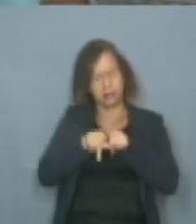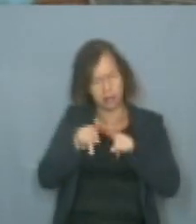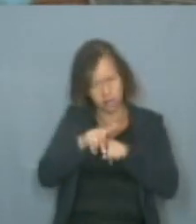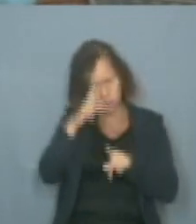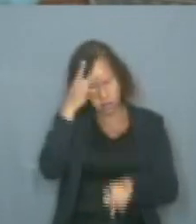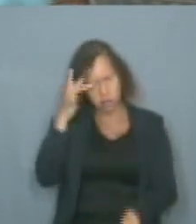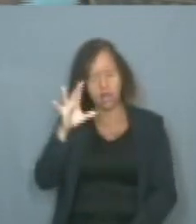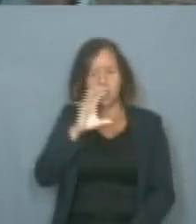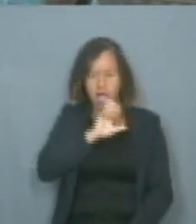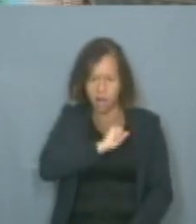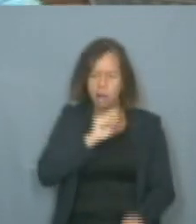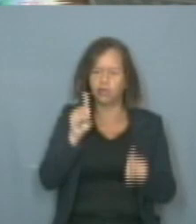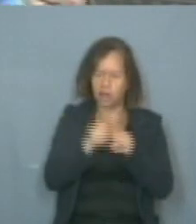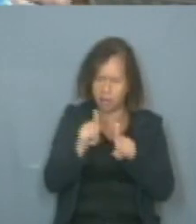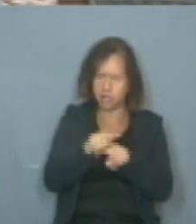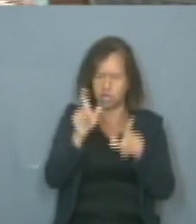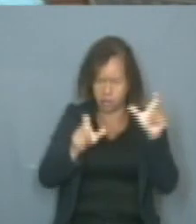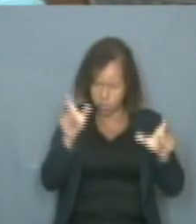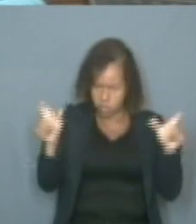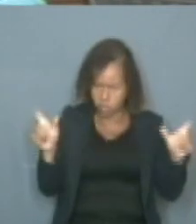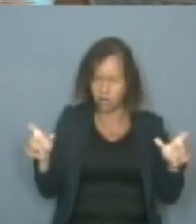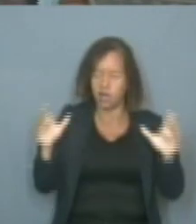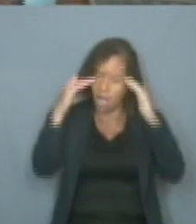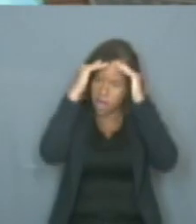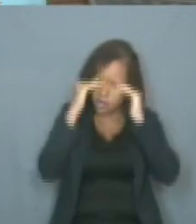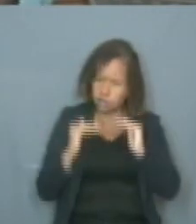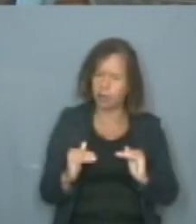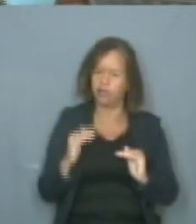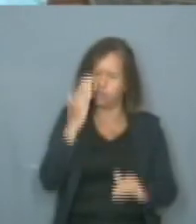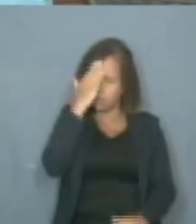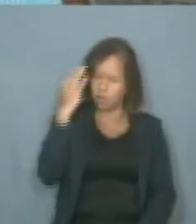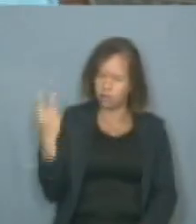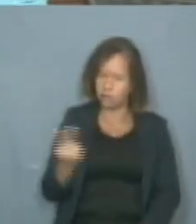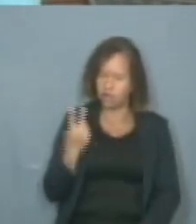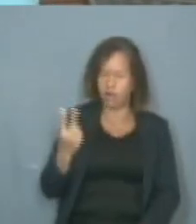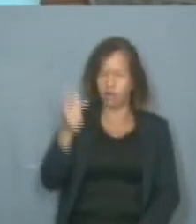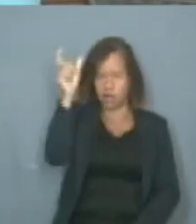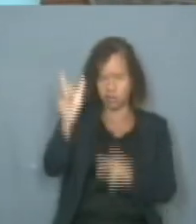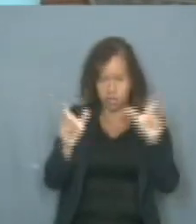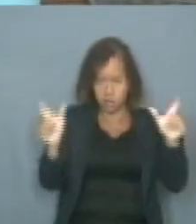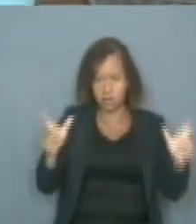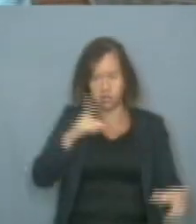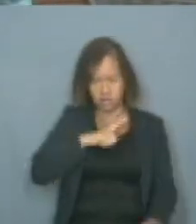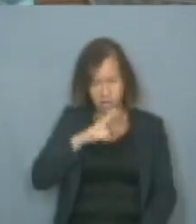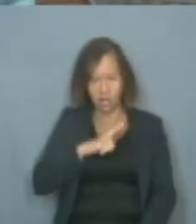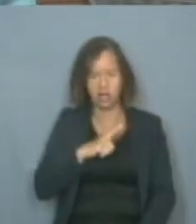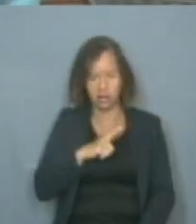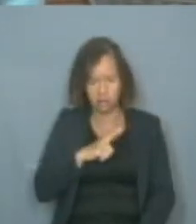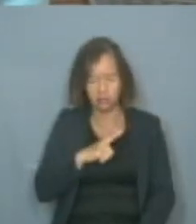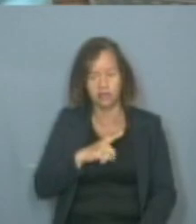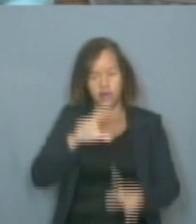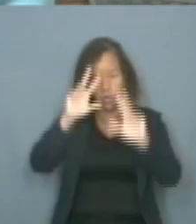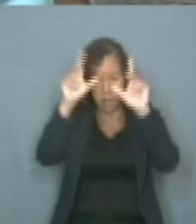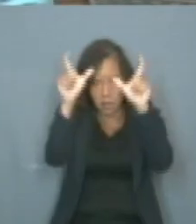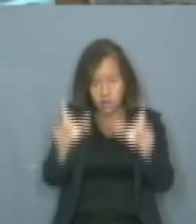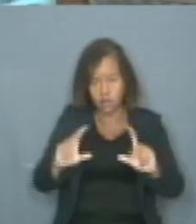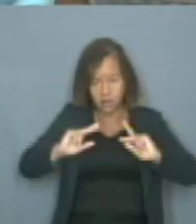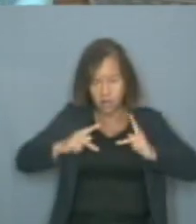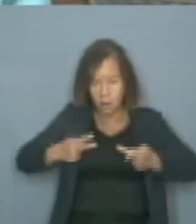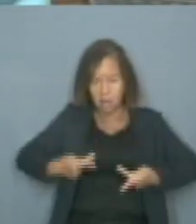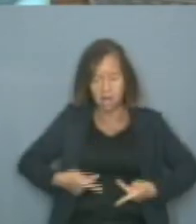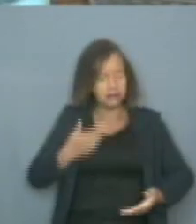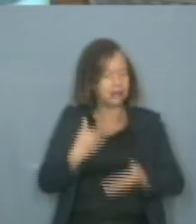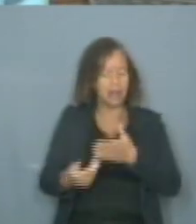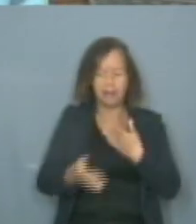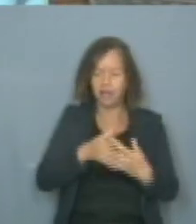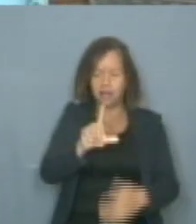eu amo essas pessoas, eu respeito essas pessoas e sei do valor que essas pessoas têm como seres humanos,